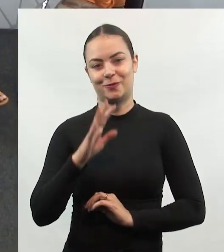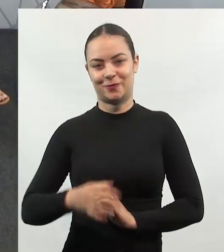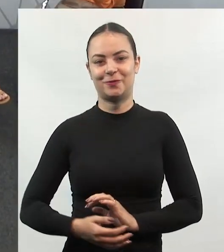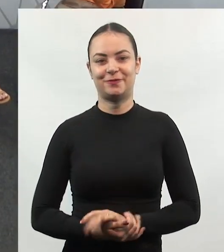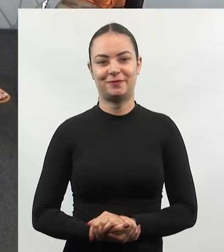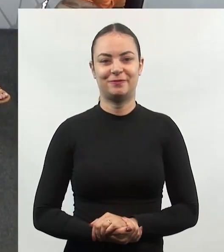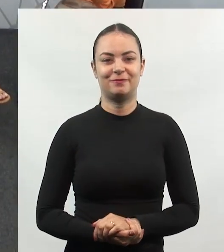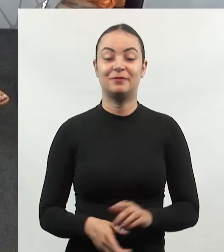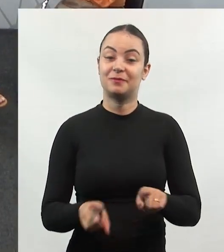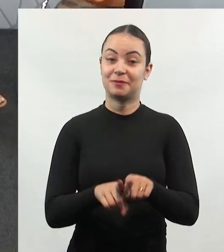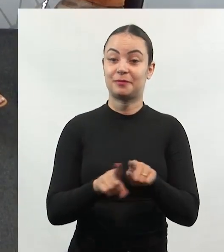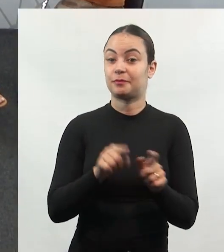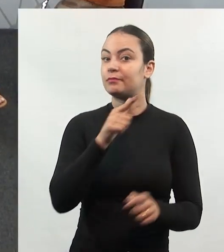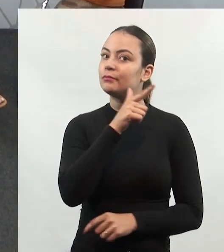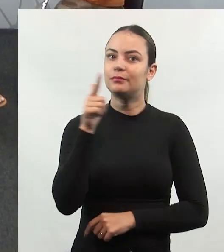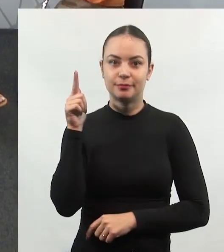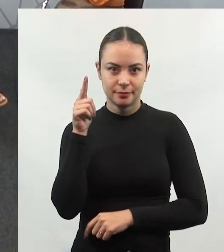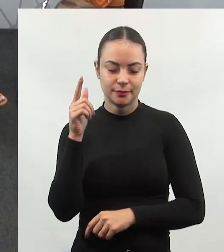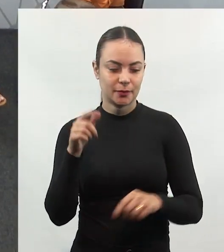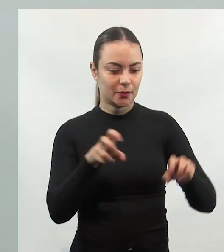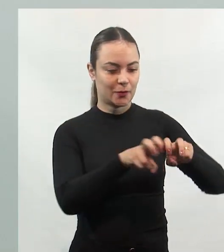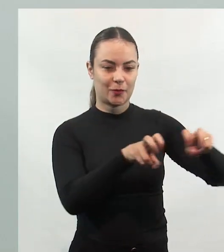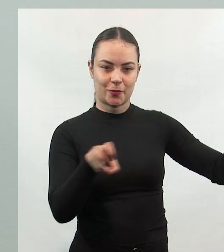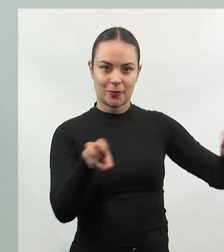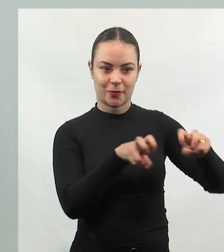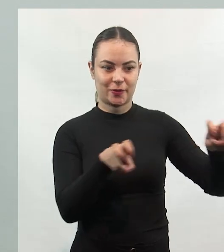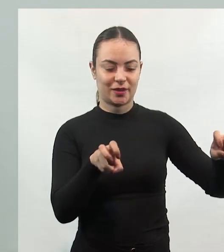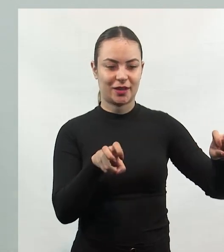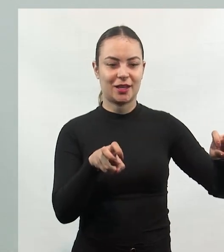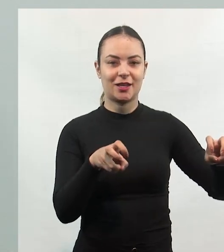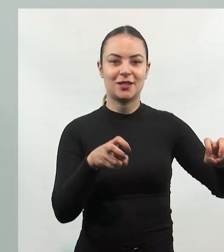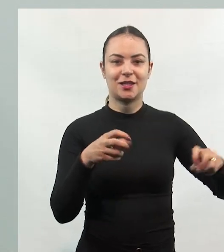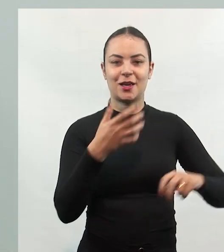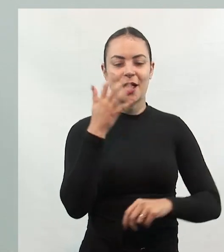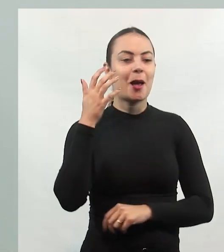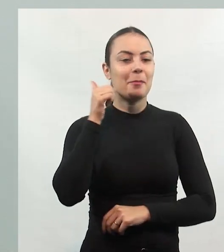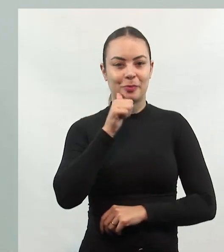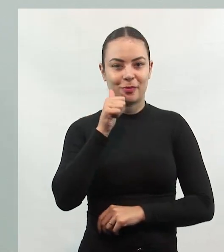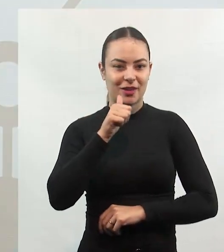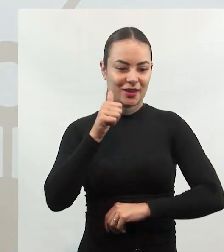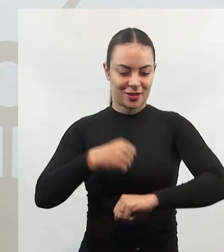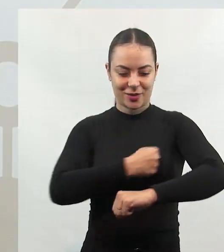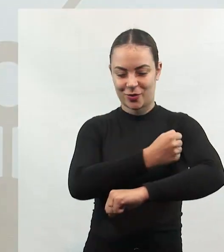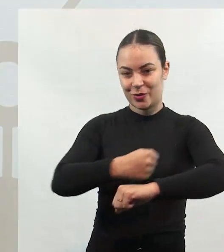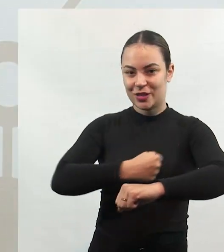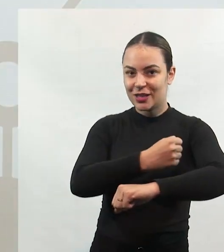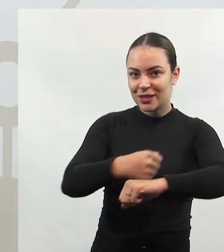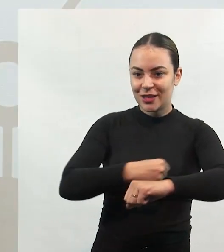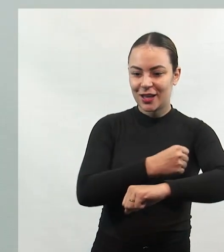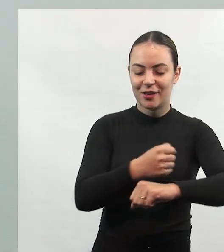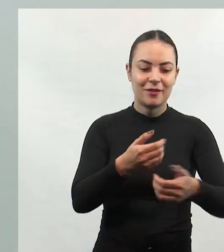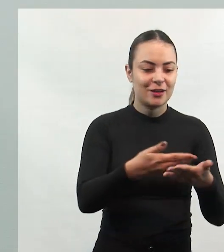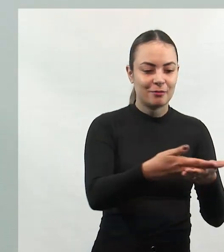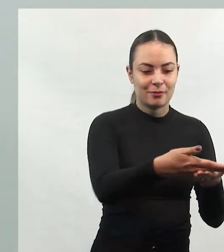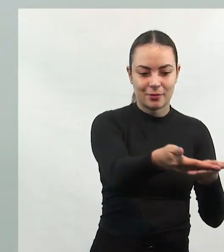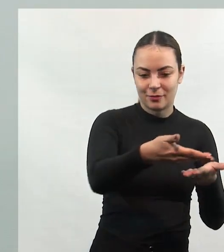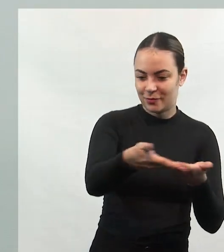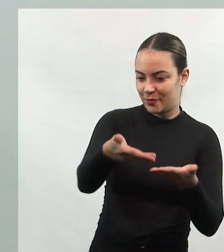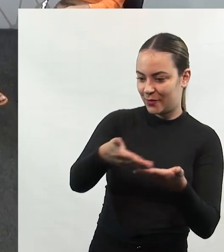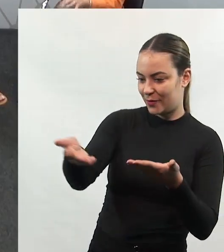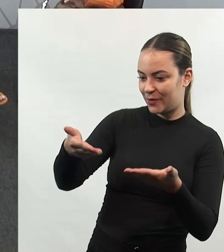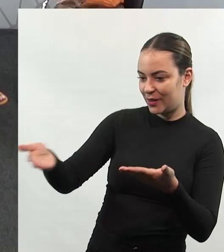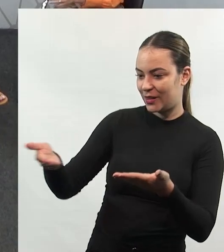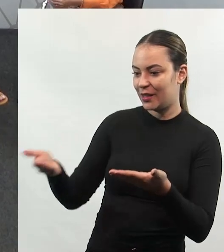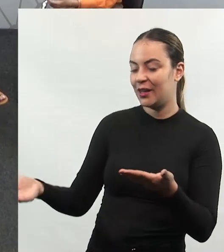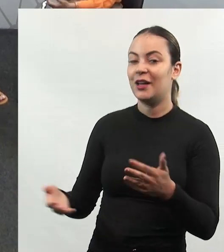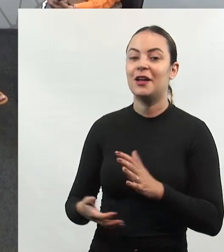Deus, acho que agora vem, né? A gente ia pra fila pra pegar o que sobrava. Macarrão lanche, gostoso com carne moída, vocês lembram? Sardinha. Eu tenho assim,